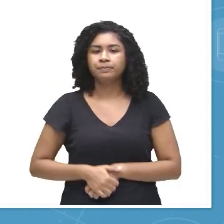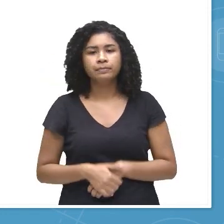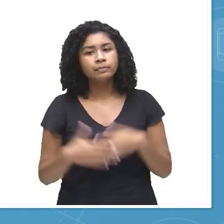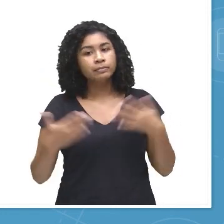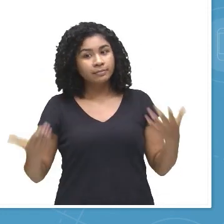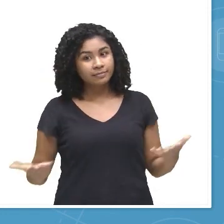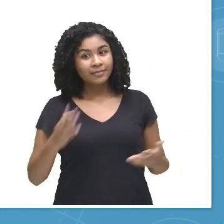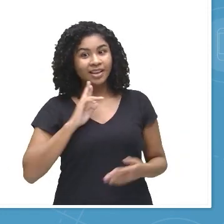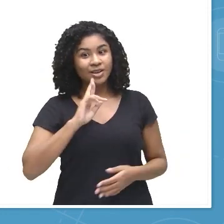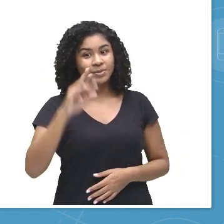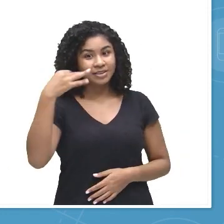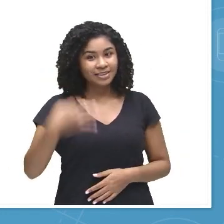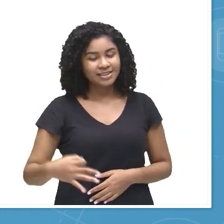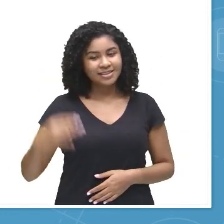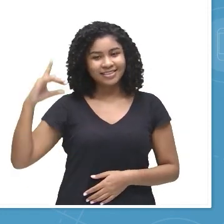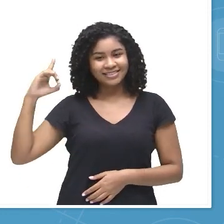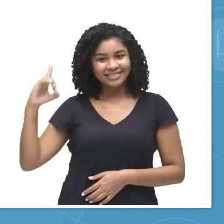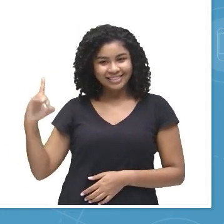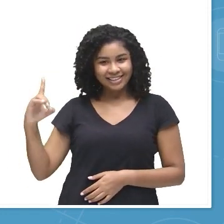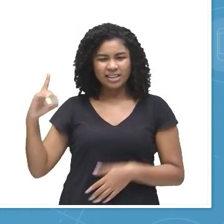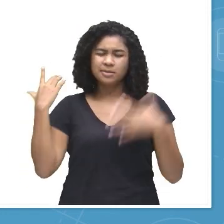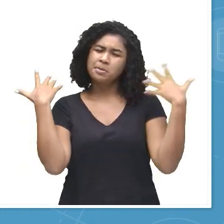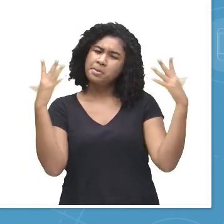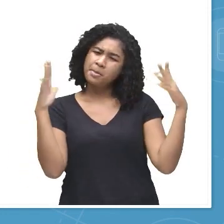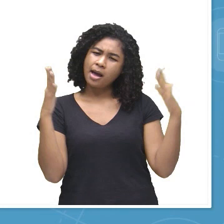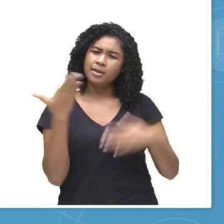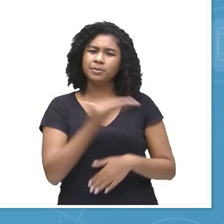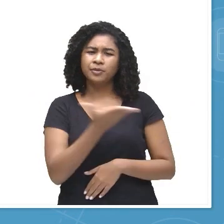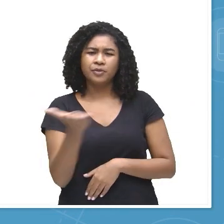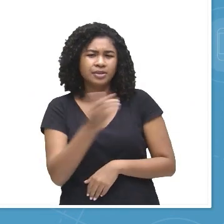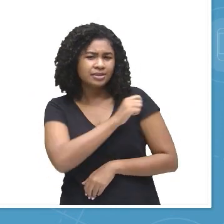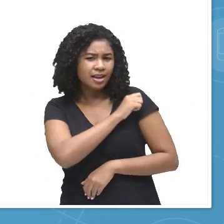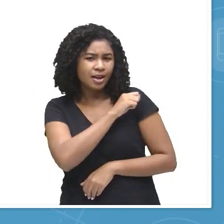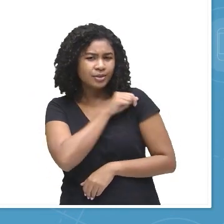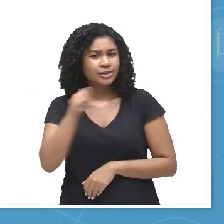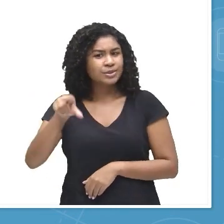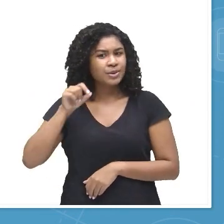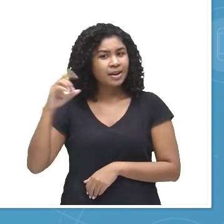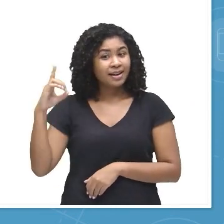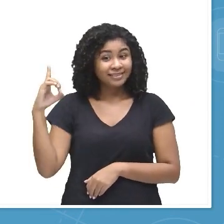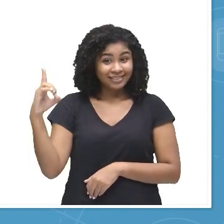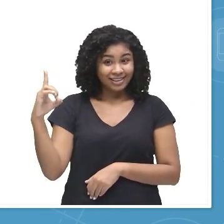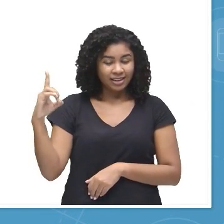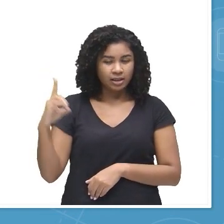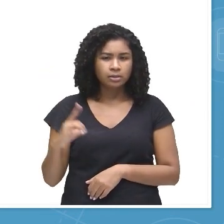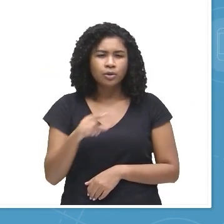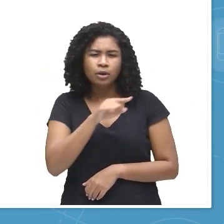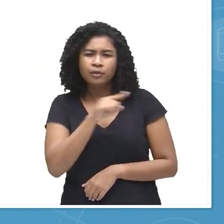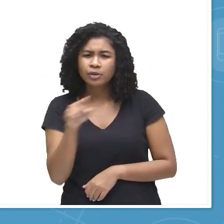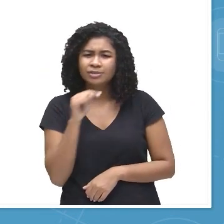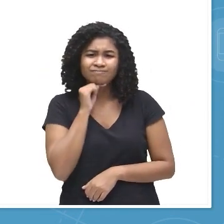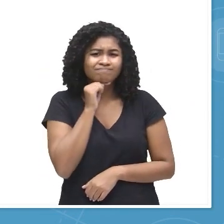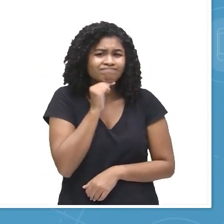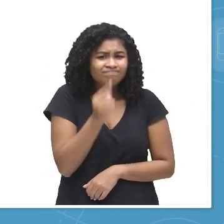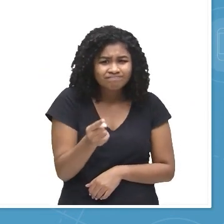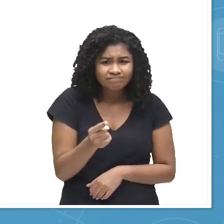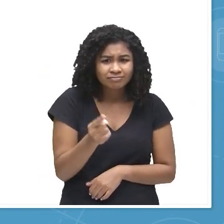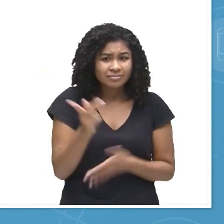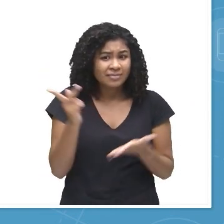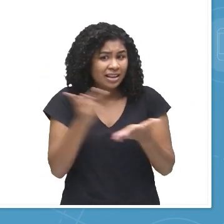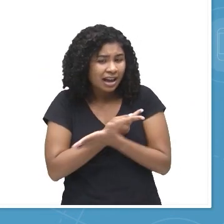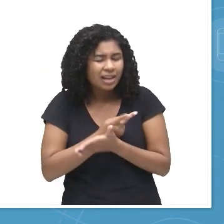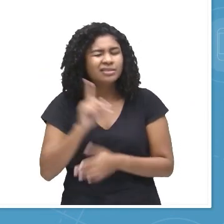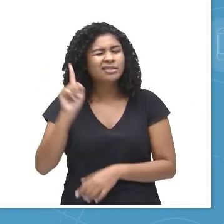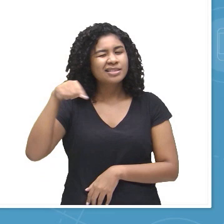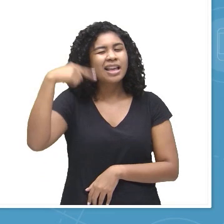letra D. Parabéns a todos os alunos que responderam a letra D. E os que não conseguiram, da próxima vez, com